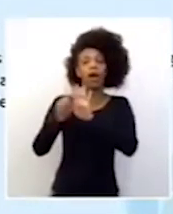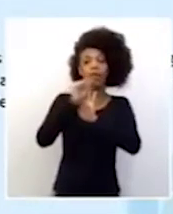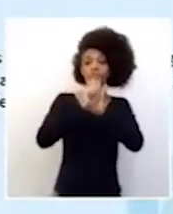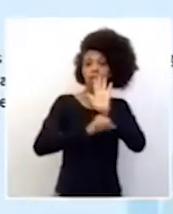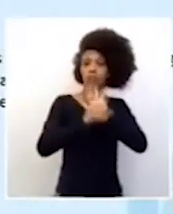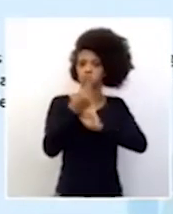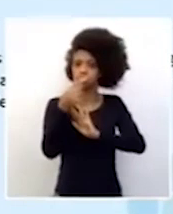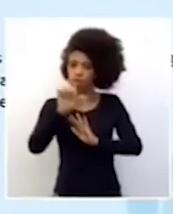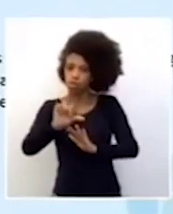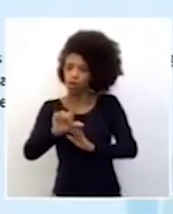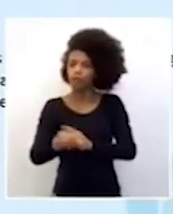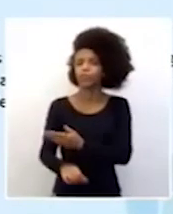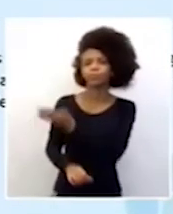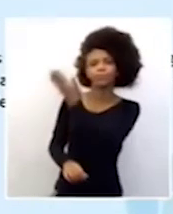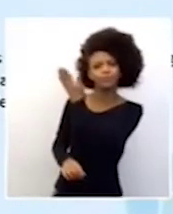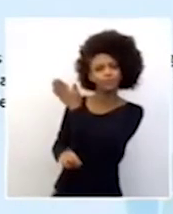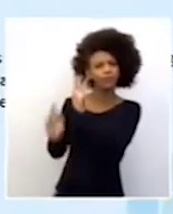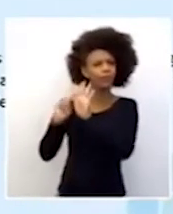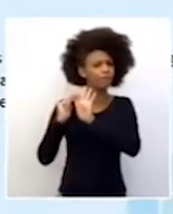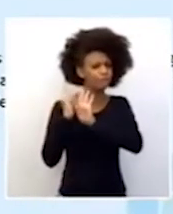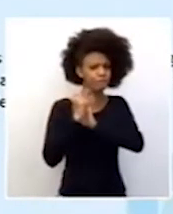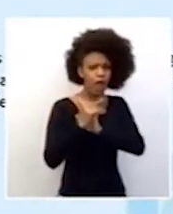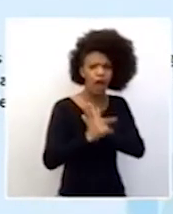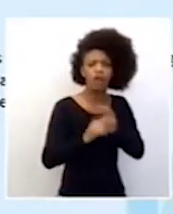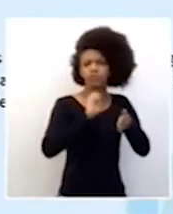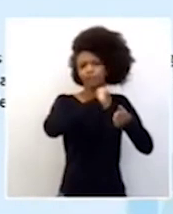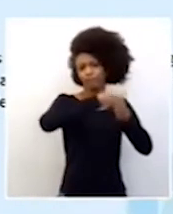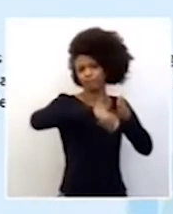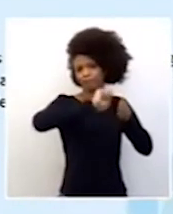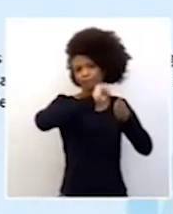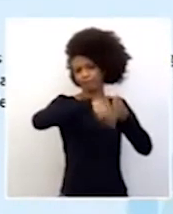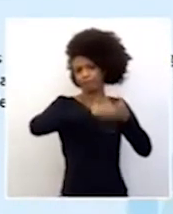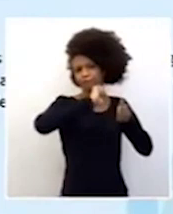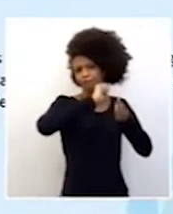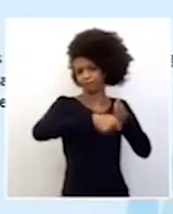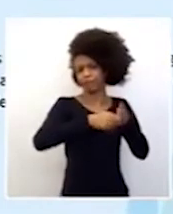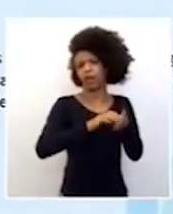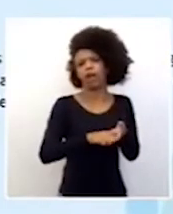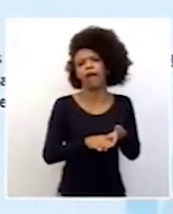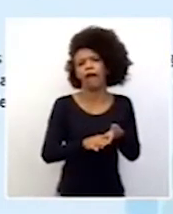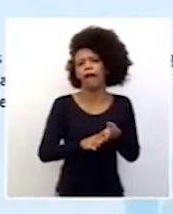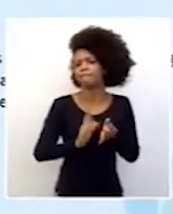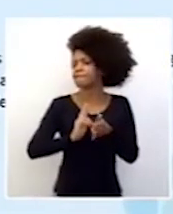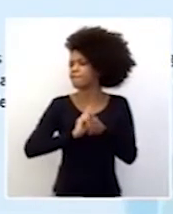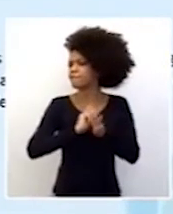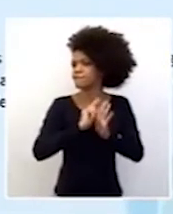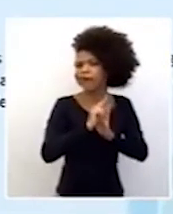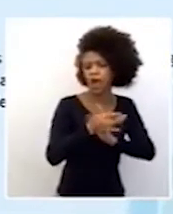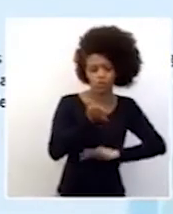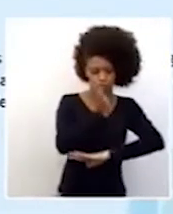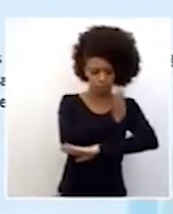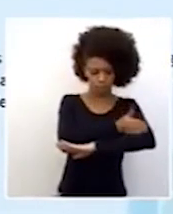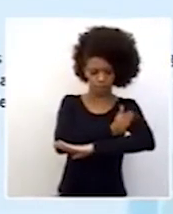de várias obras, e essas obras todas percorrendo vários períodos literários, gente. A